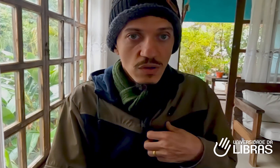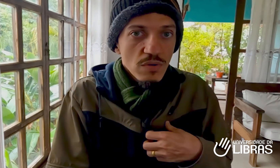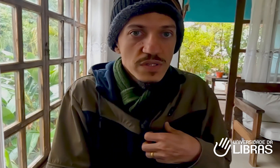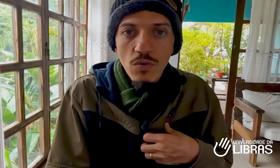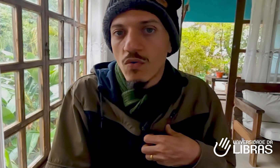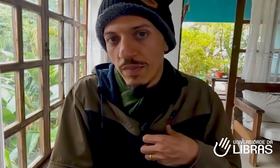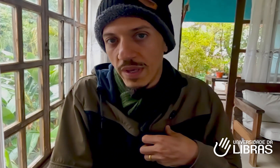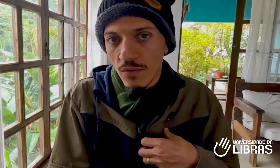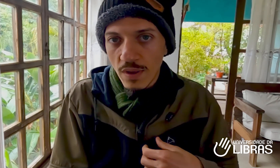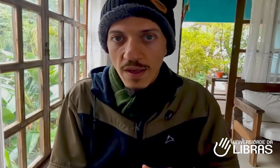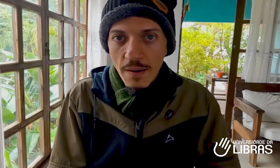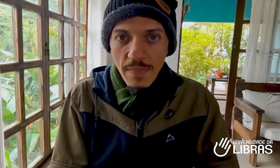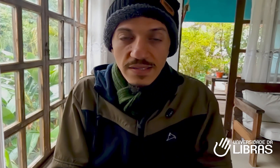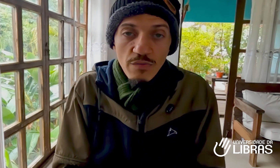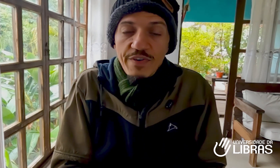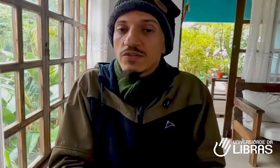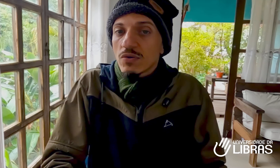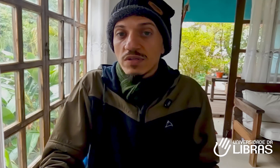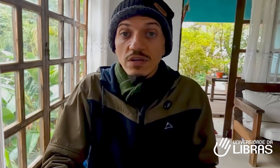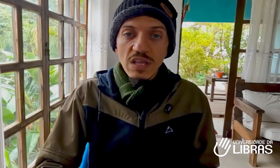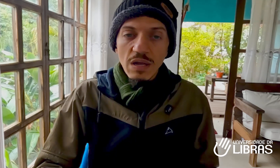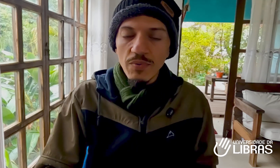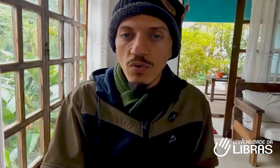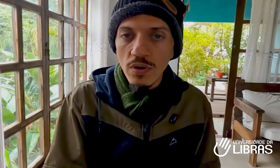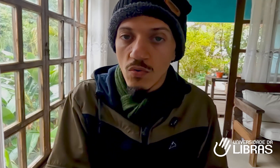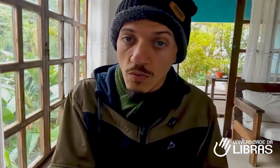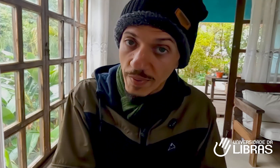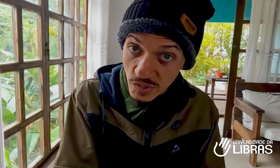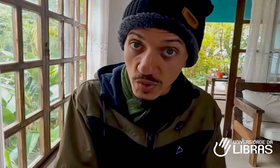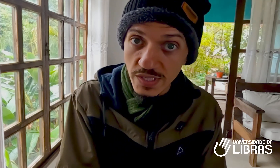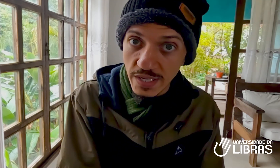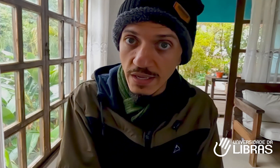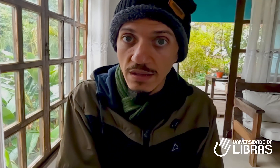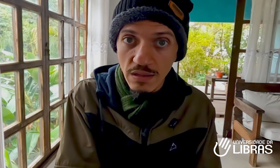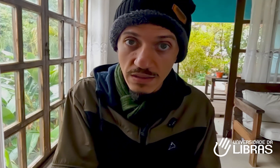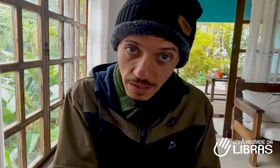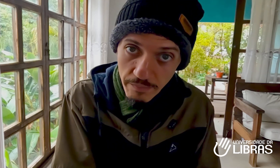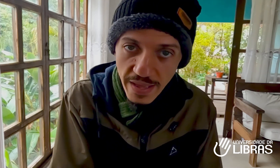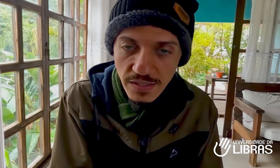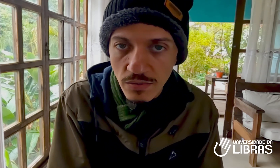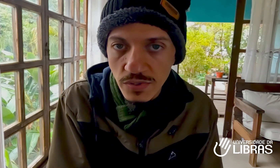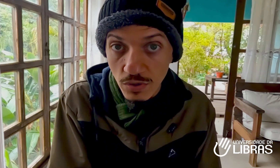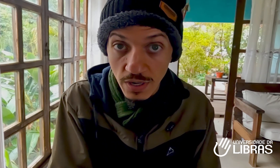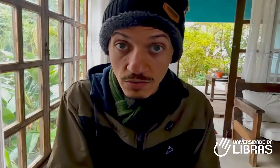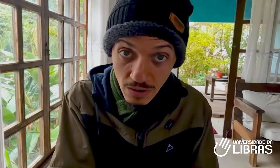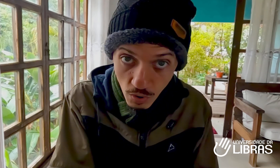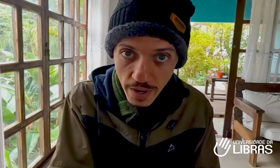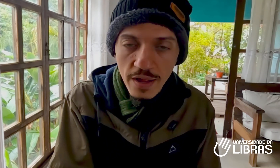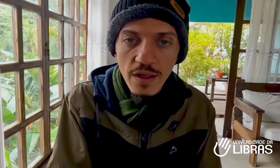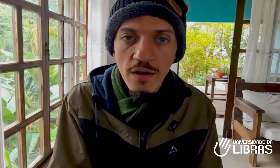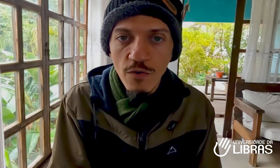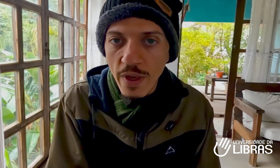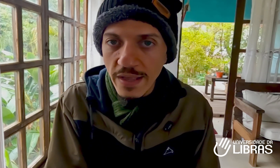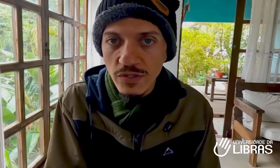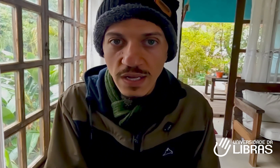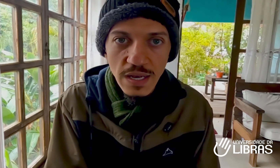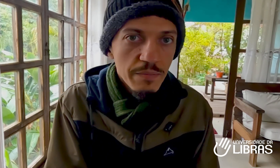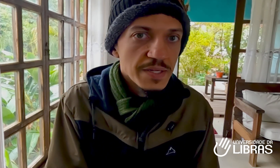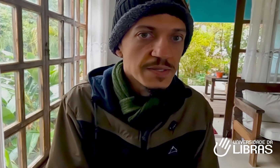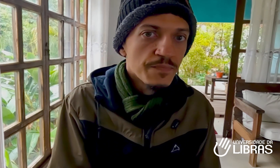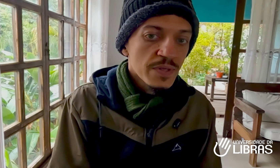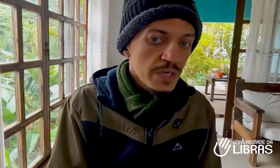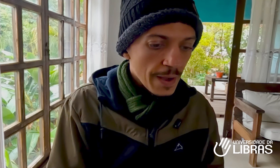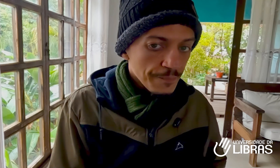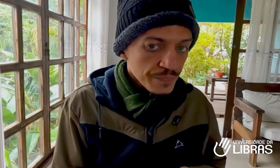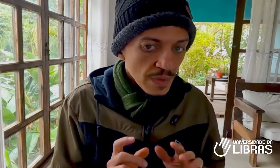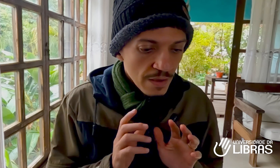também. Isso aconteceu comigo, mas eu vejo isso acontecendo o tempo todo com pessoas que também estão se tornando agora fluentes em